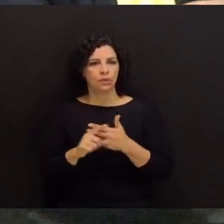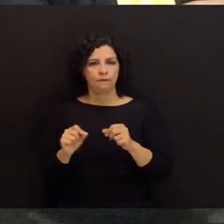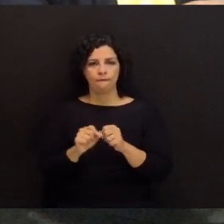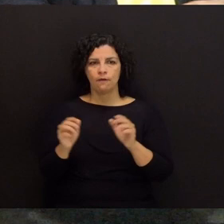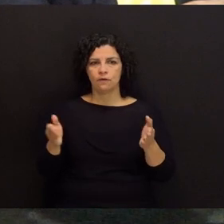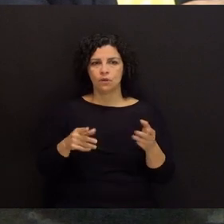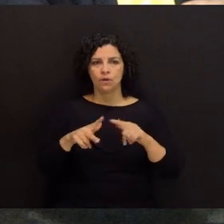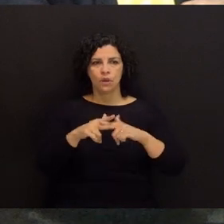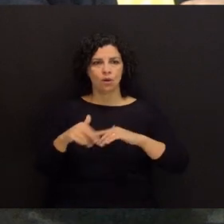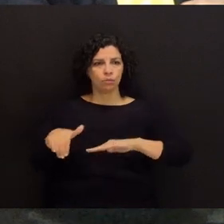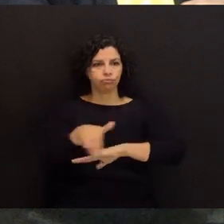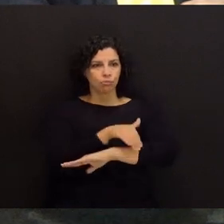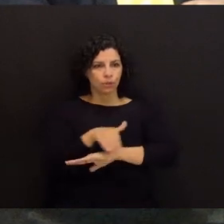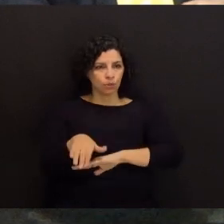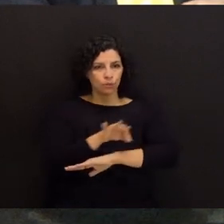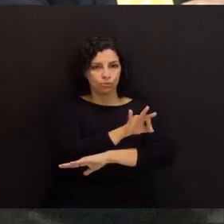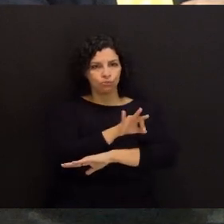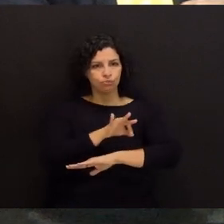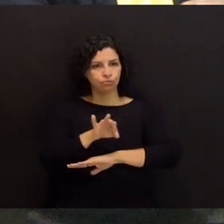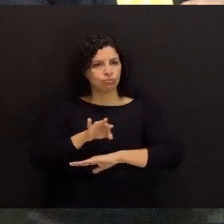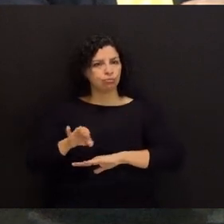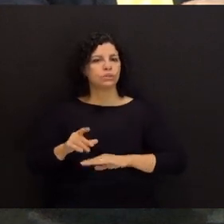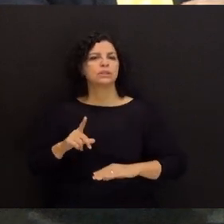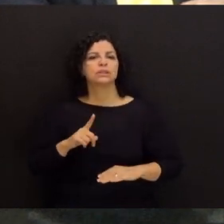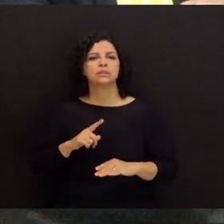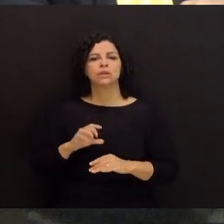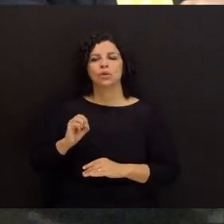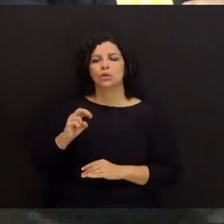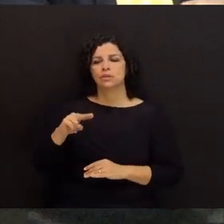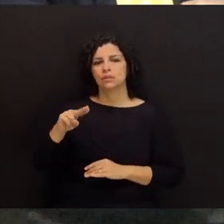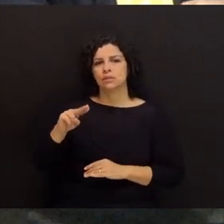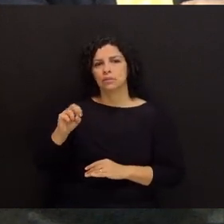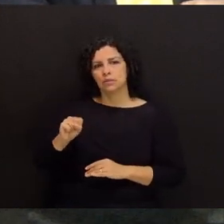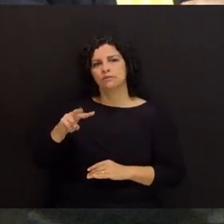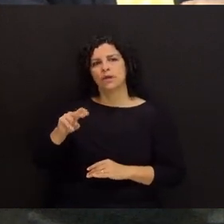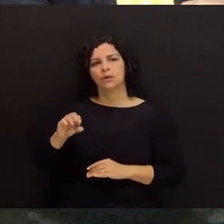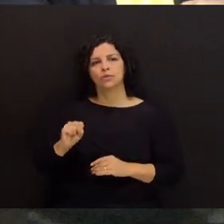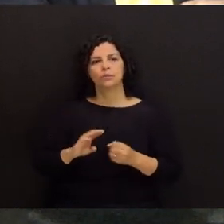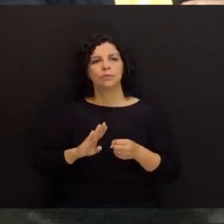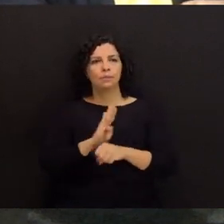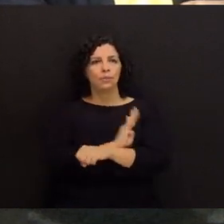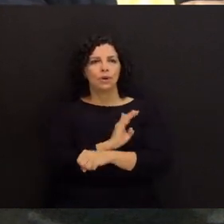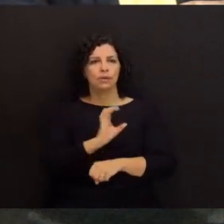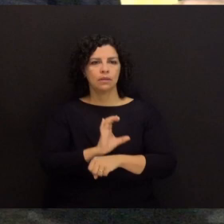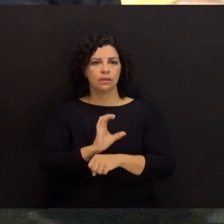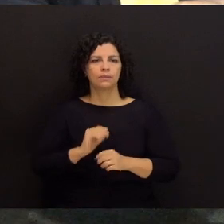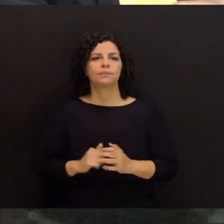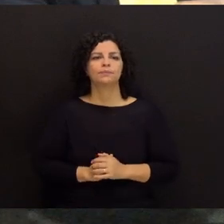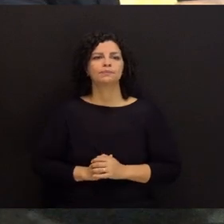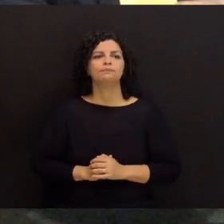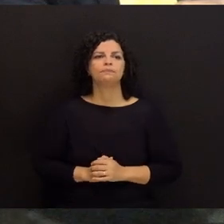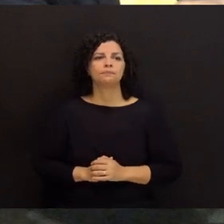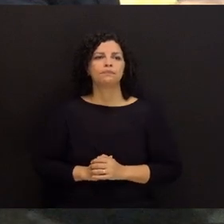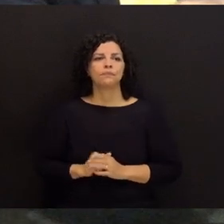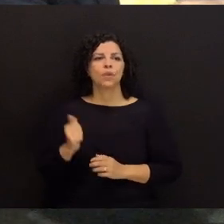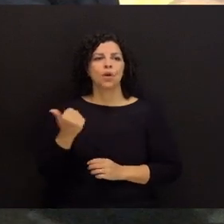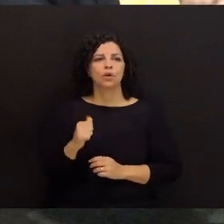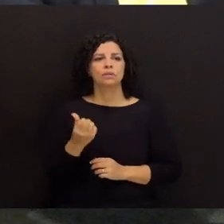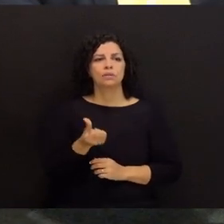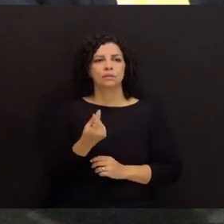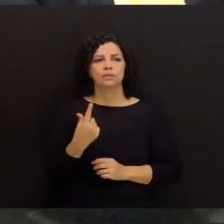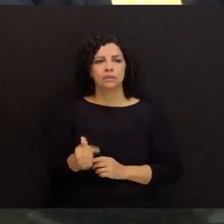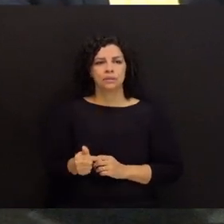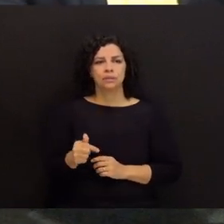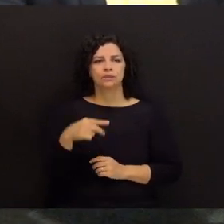providencia a pavimentação asfáltica em toda a extensão da Rua Osvaldo piloto no bairro do Campo indicação 11.617